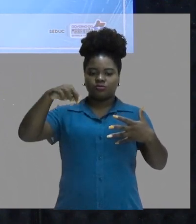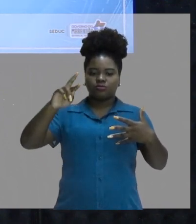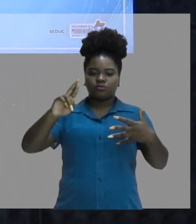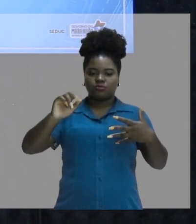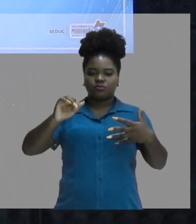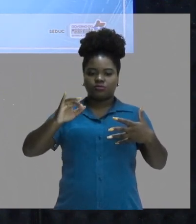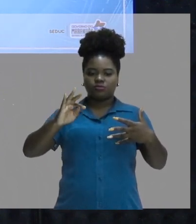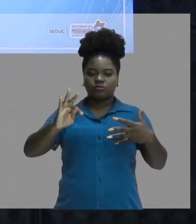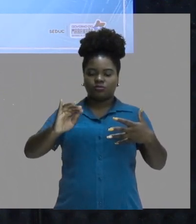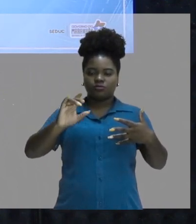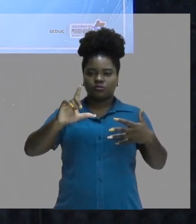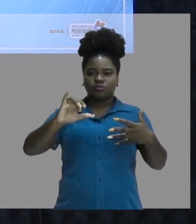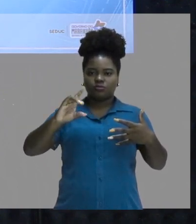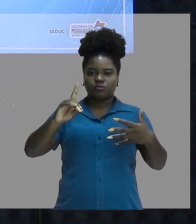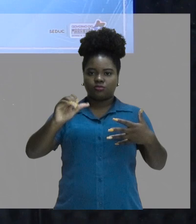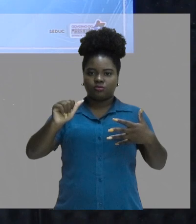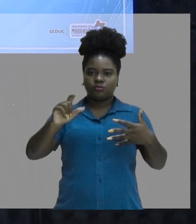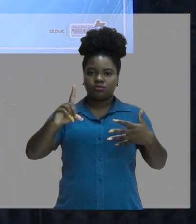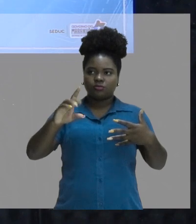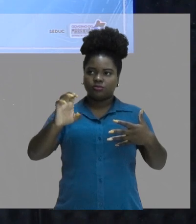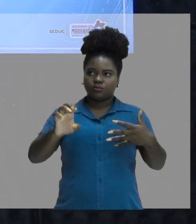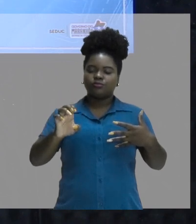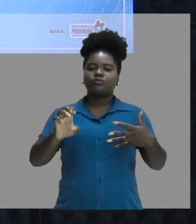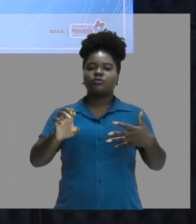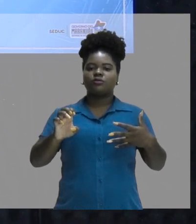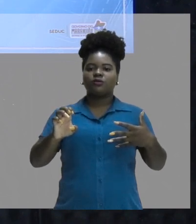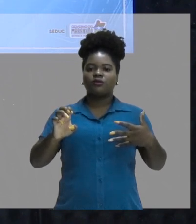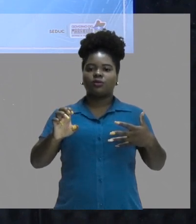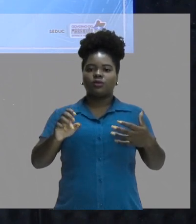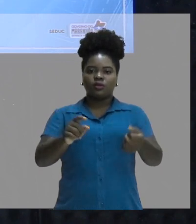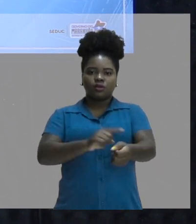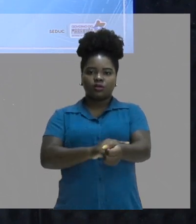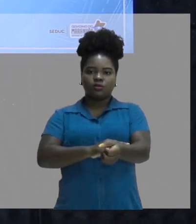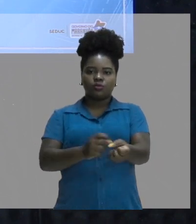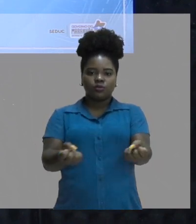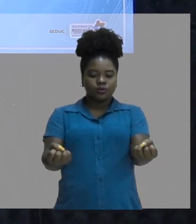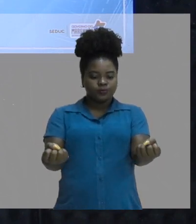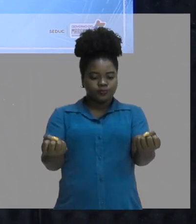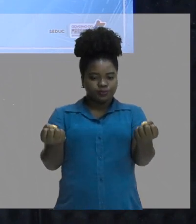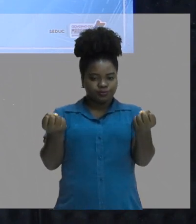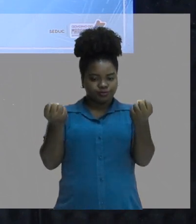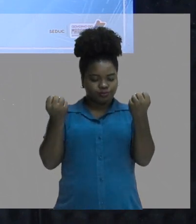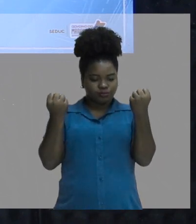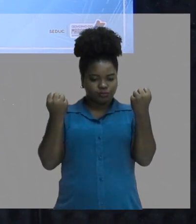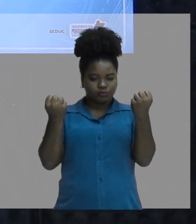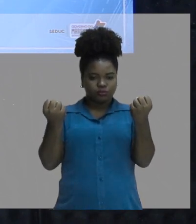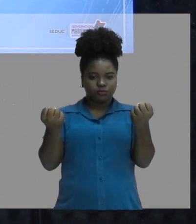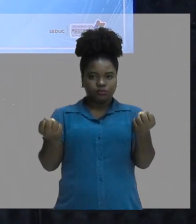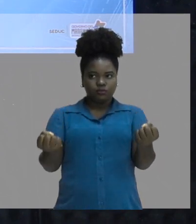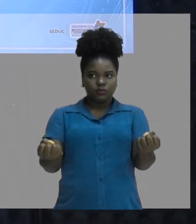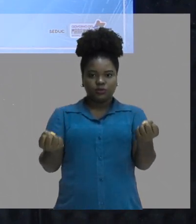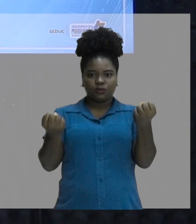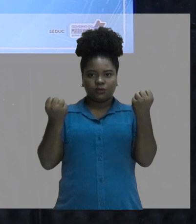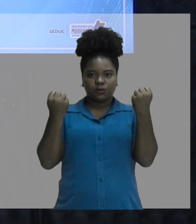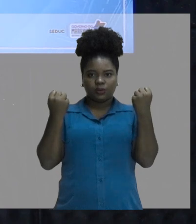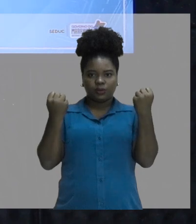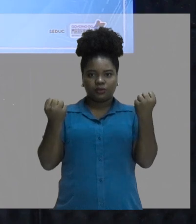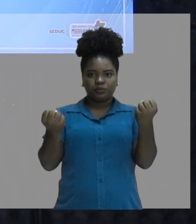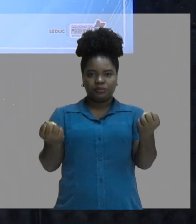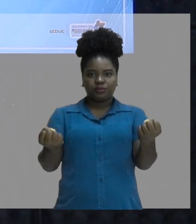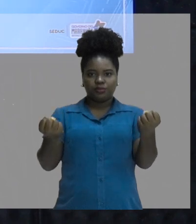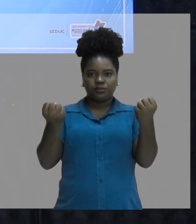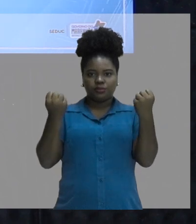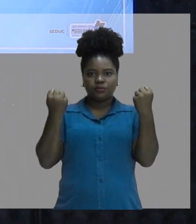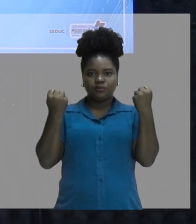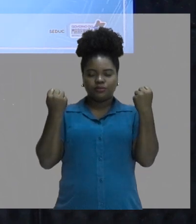de quê? De se contrair. É a contratilidade. O músculo ele tem uma capacidade de contração, de contrair-se. Falei